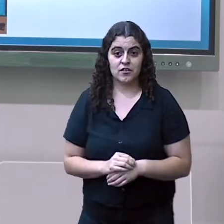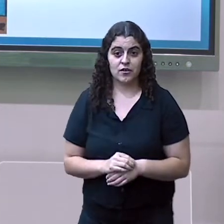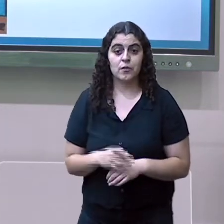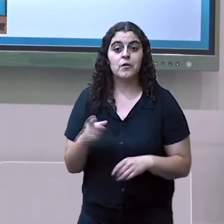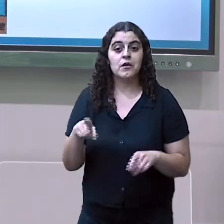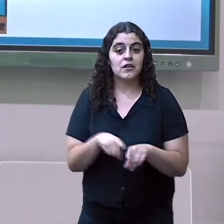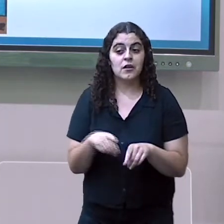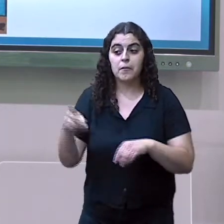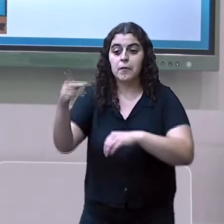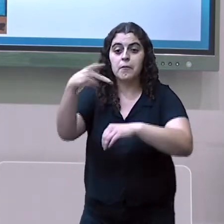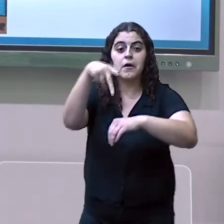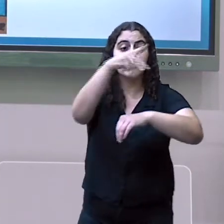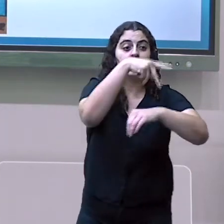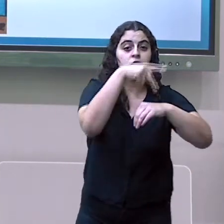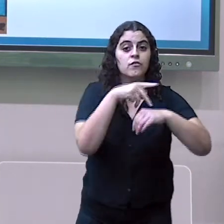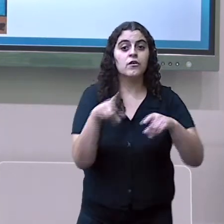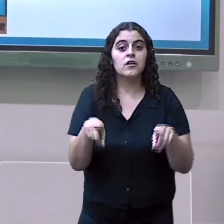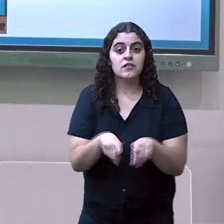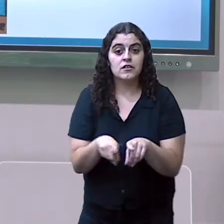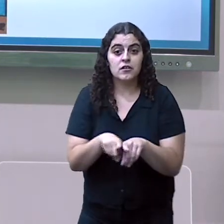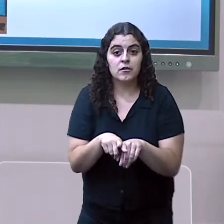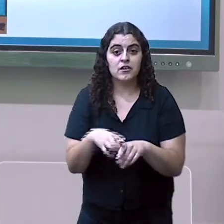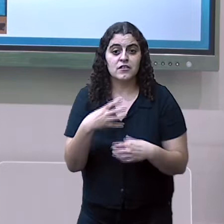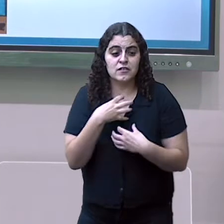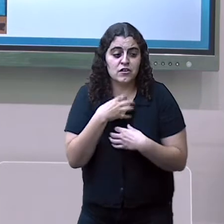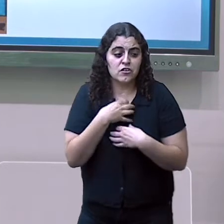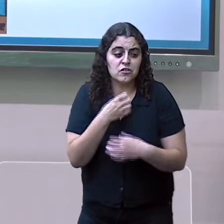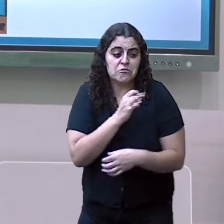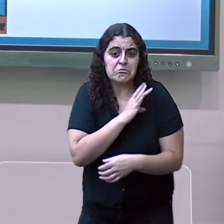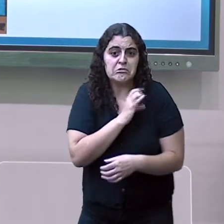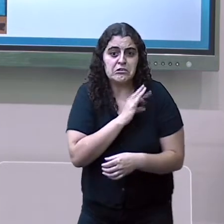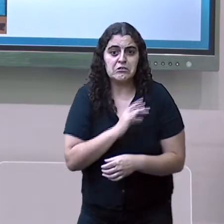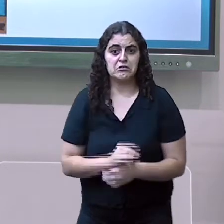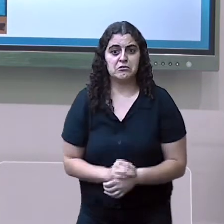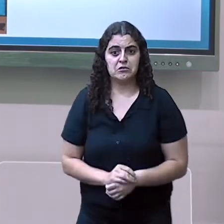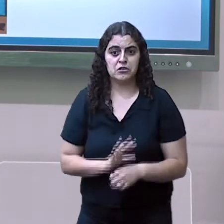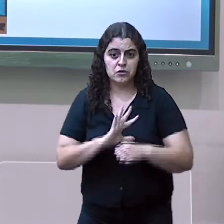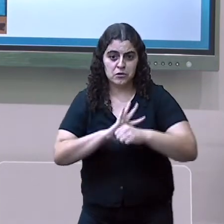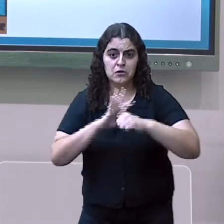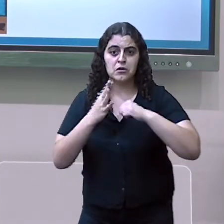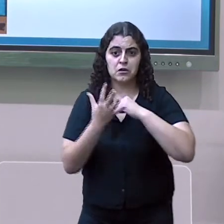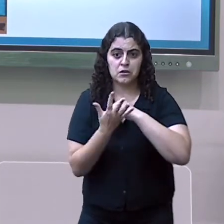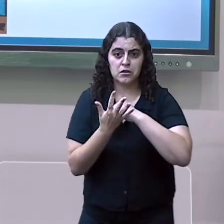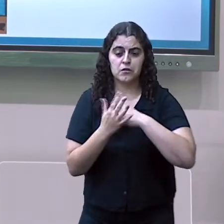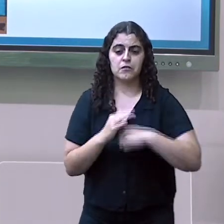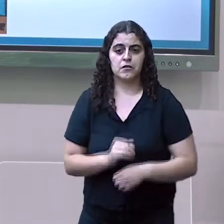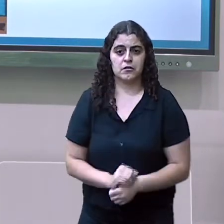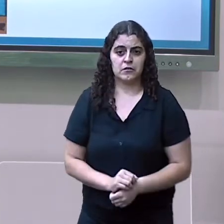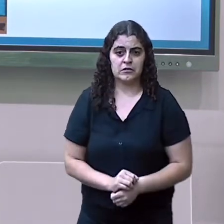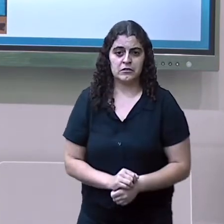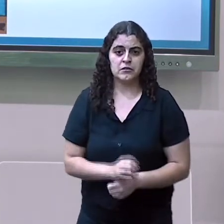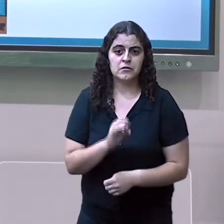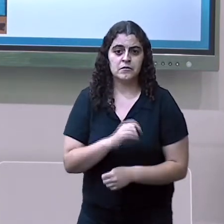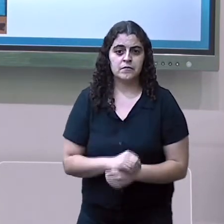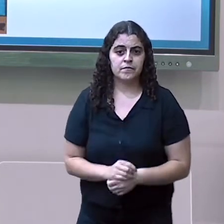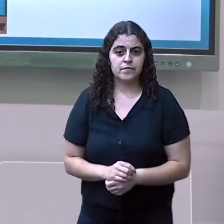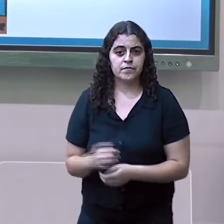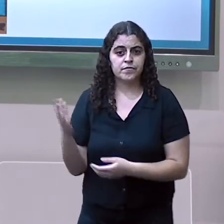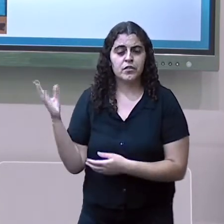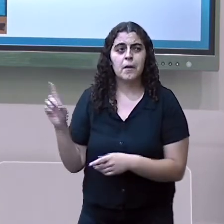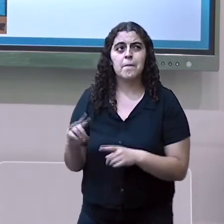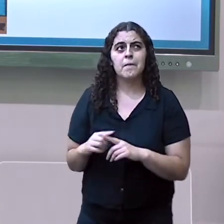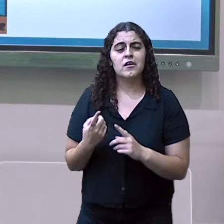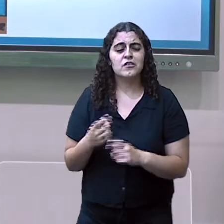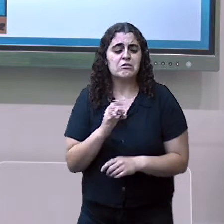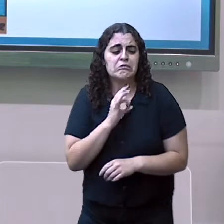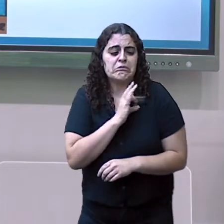geral. Esta pandemia, ela significa isso aí, que todos nós temos medo. Mas o